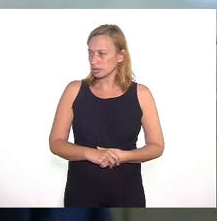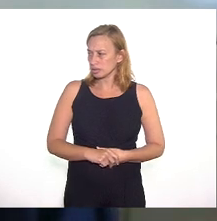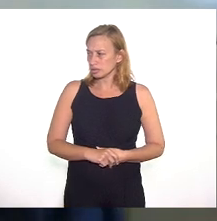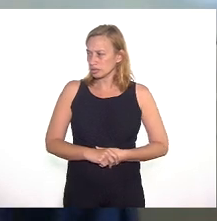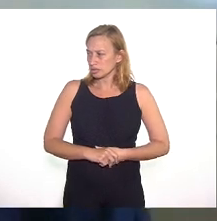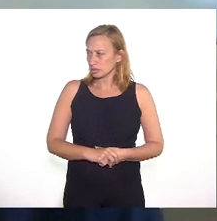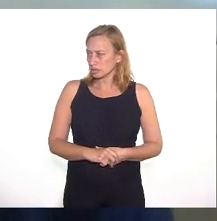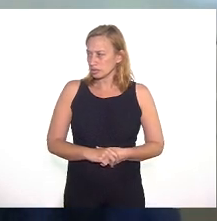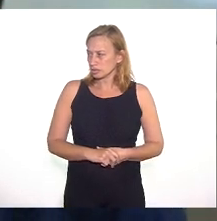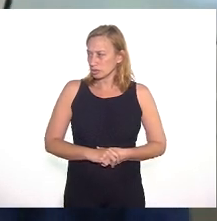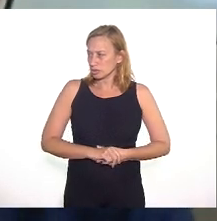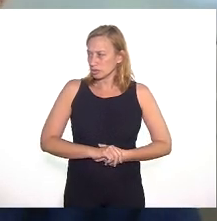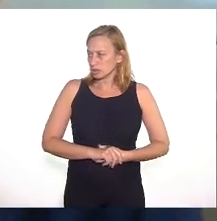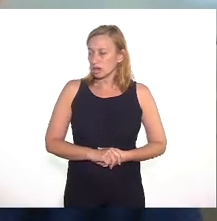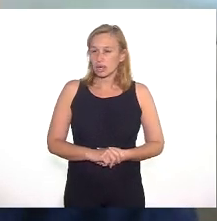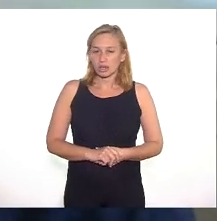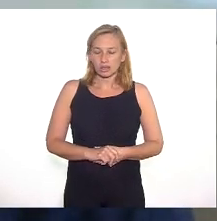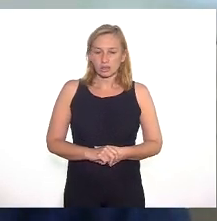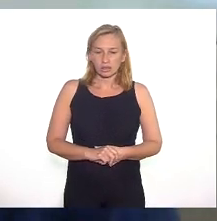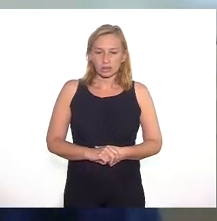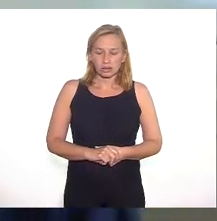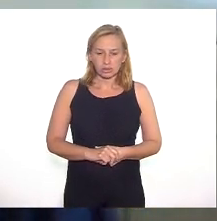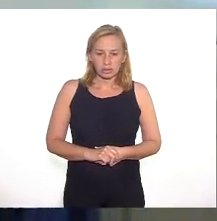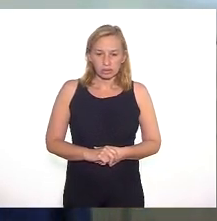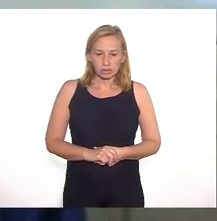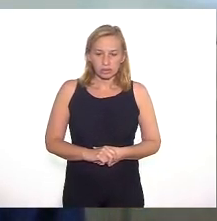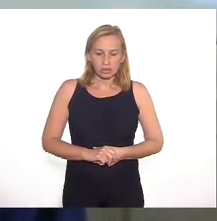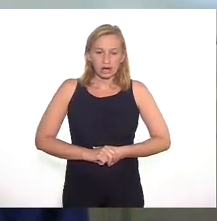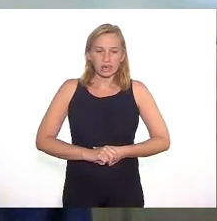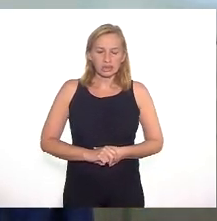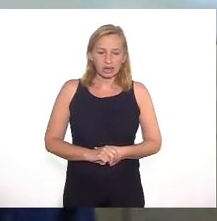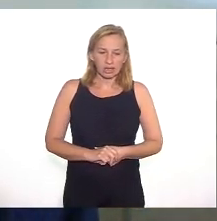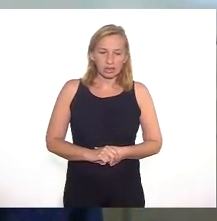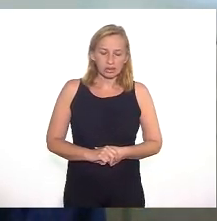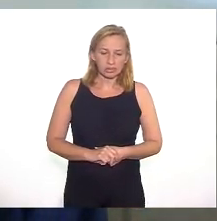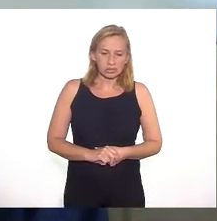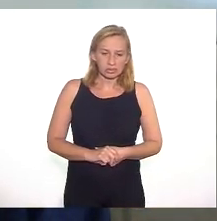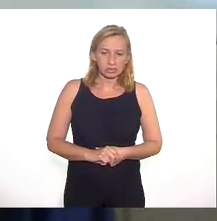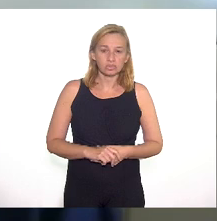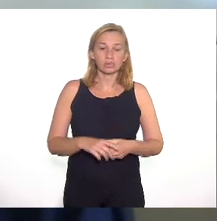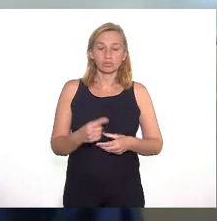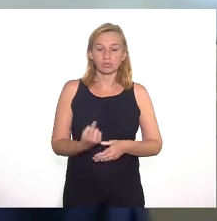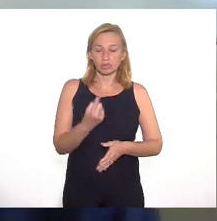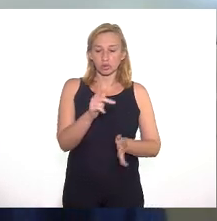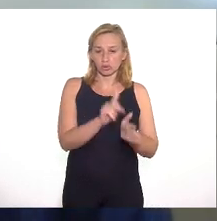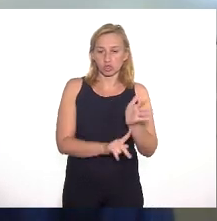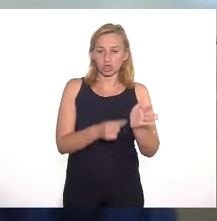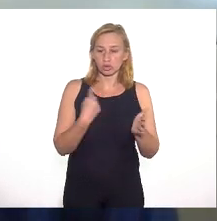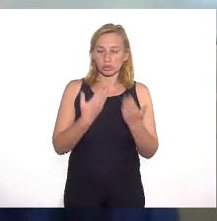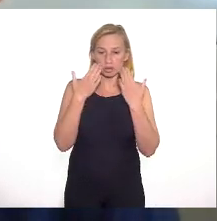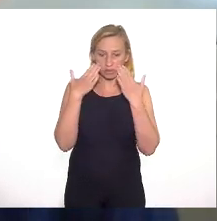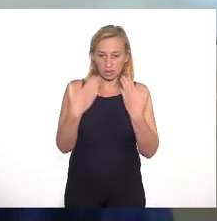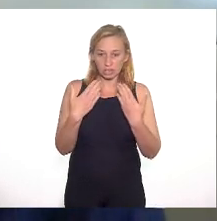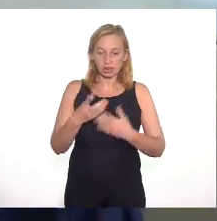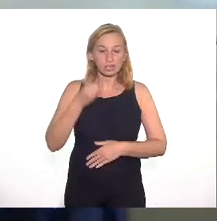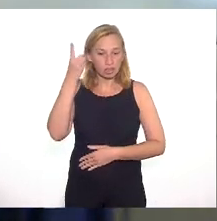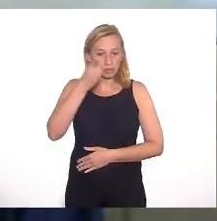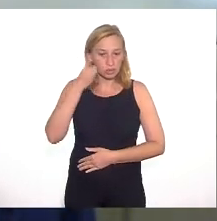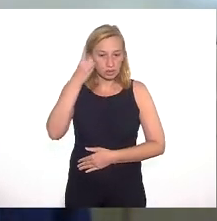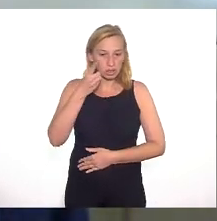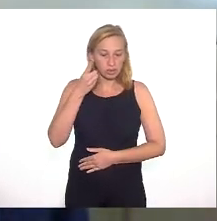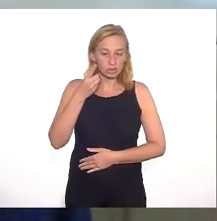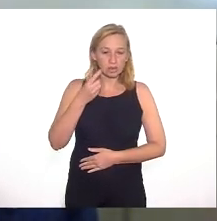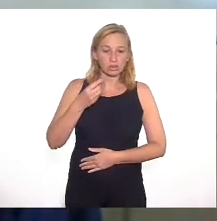representando essas concessionárias. O primeiro projeto que apresentamos, deputado, se o senhor iria lembrar, era no